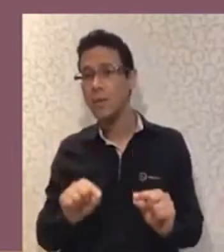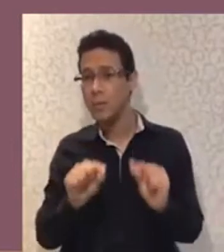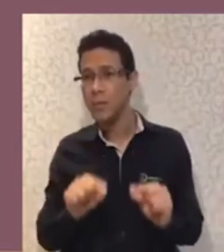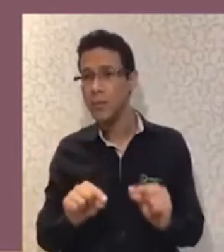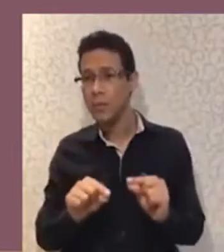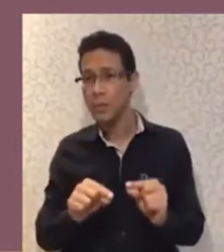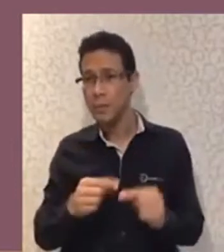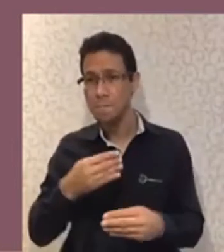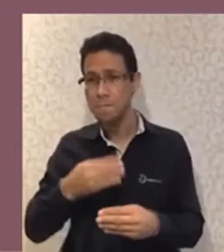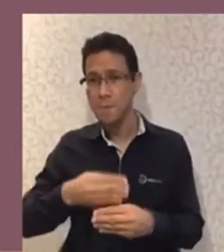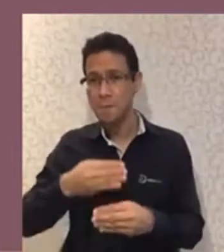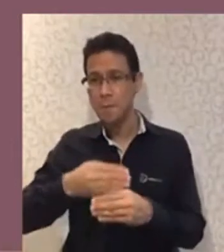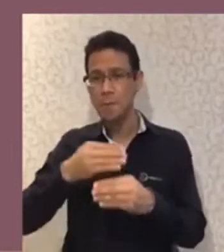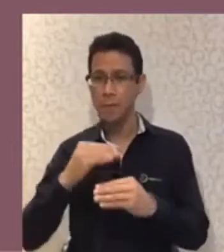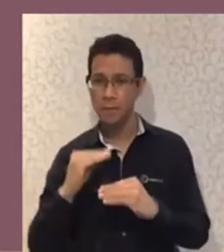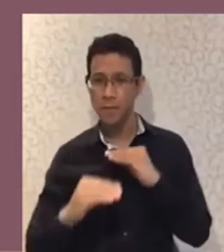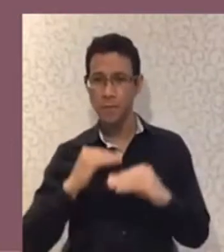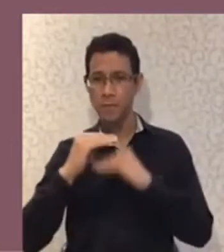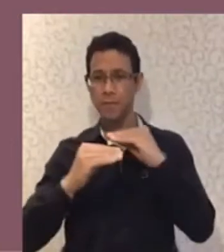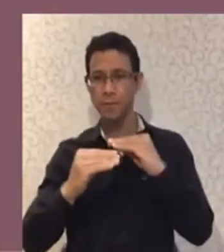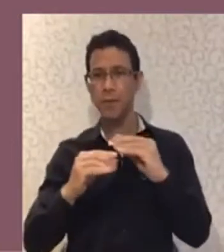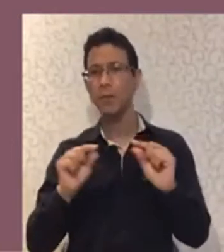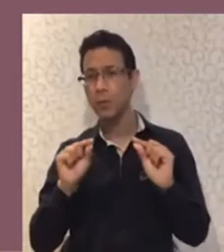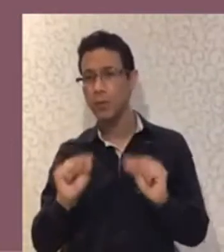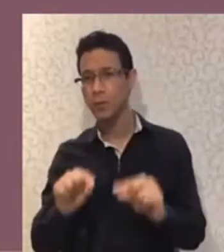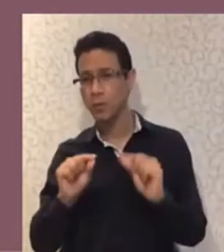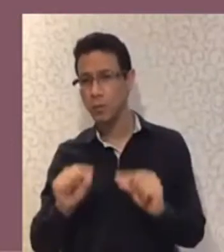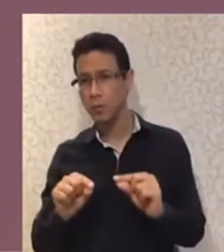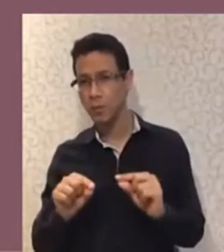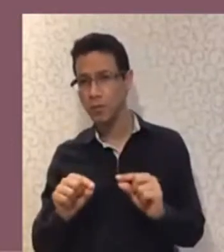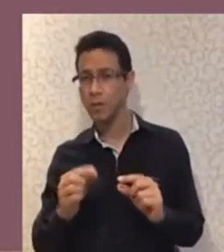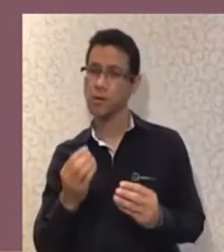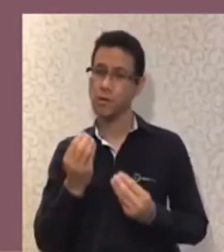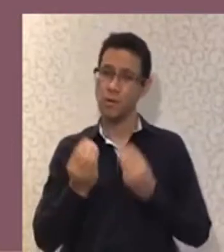e como vamos construir juntos, não é?